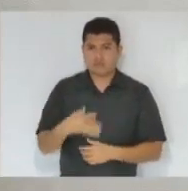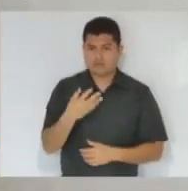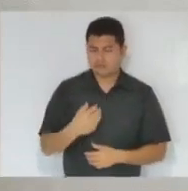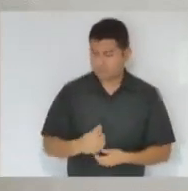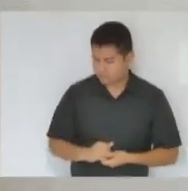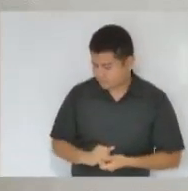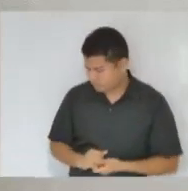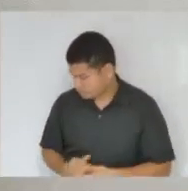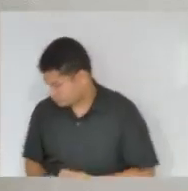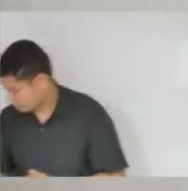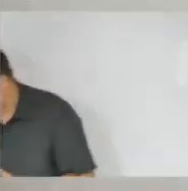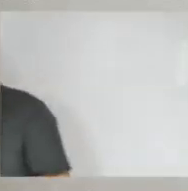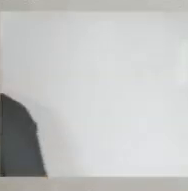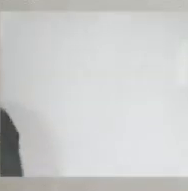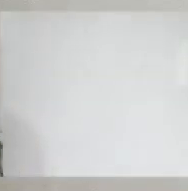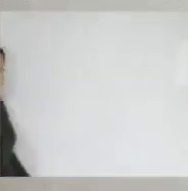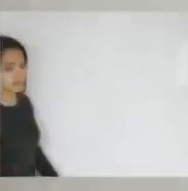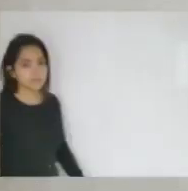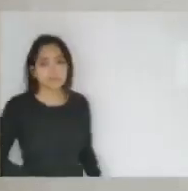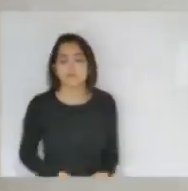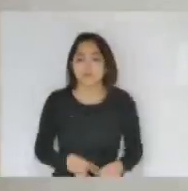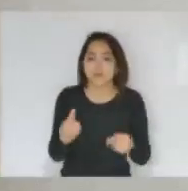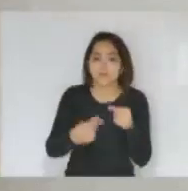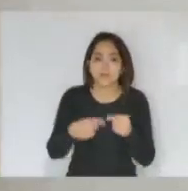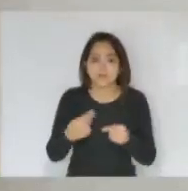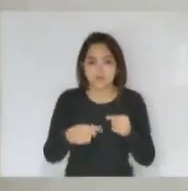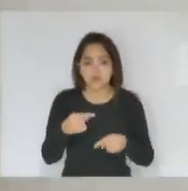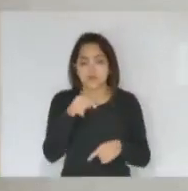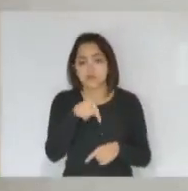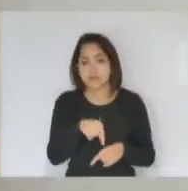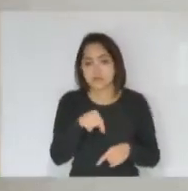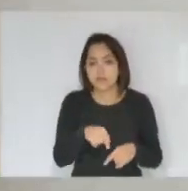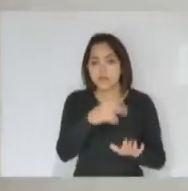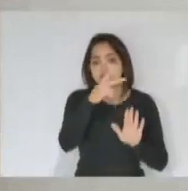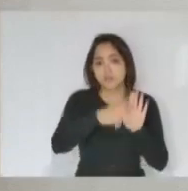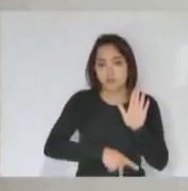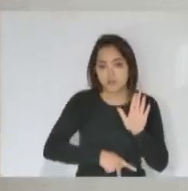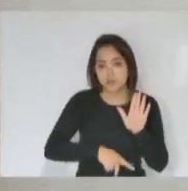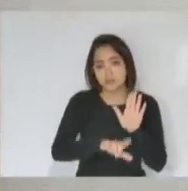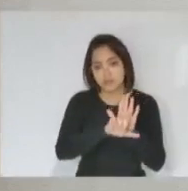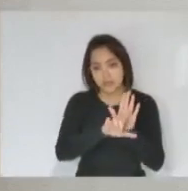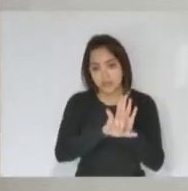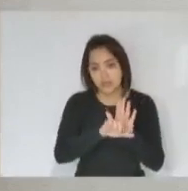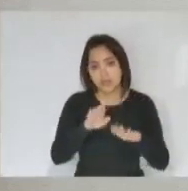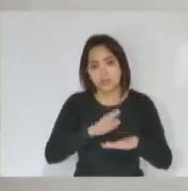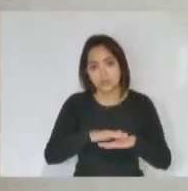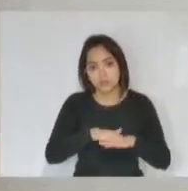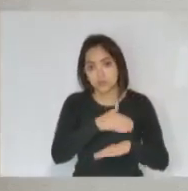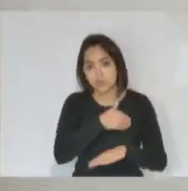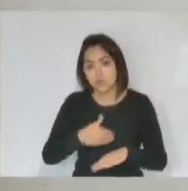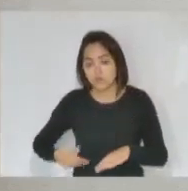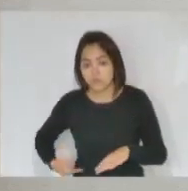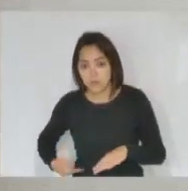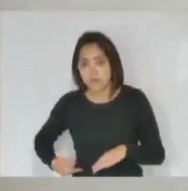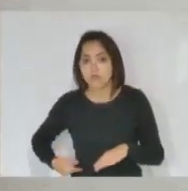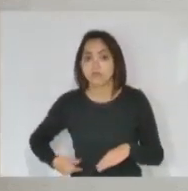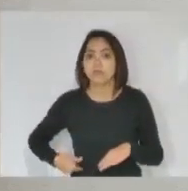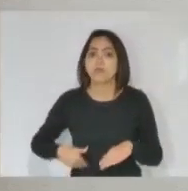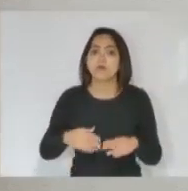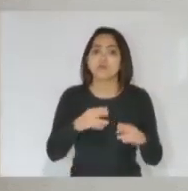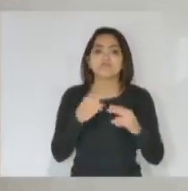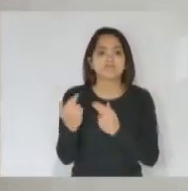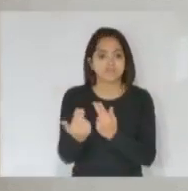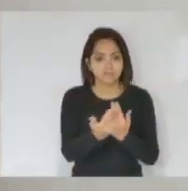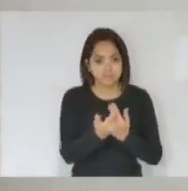Muitas discussões que foram feitas aqui nessa casa sobre projetos de lei do governo que acabaram tendo a unanimidade